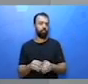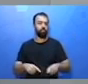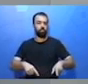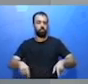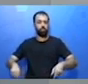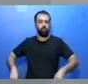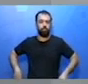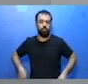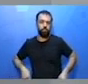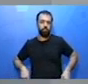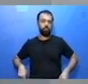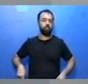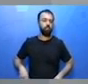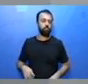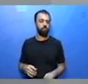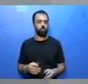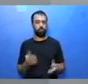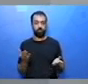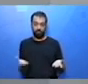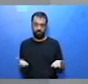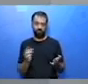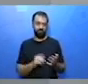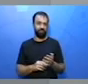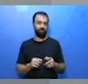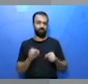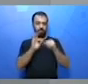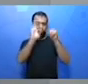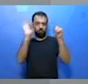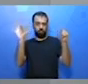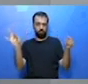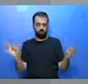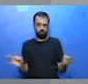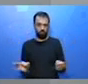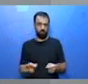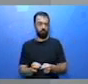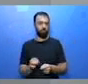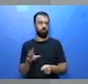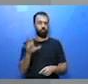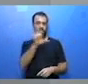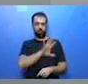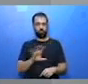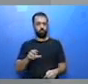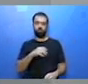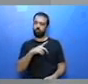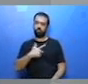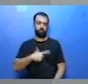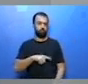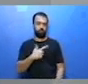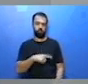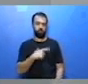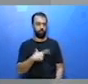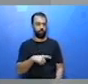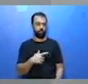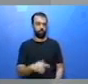bambolê. Ou seja, é circular, mas não tem o preenchimento interno.